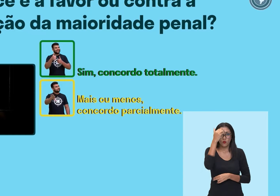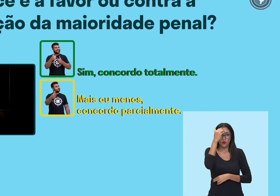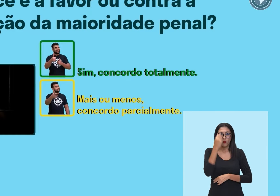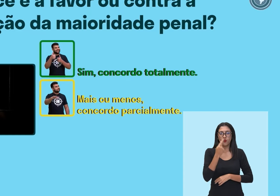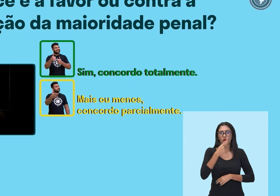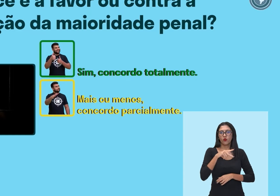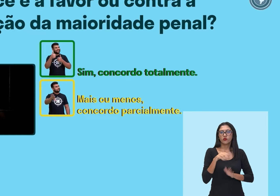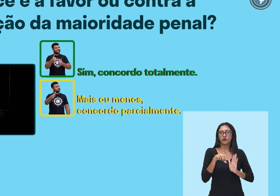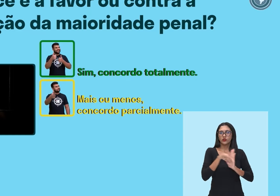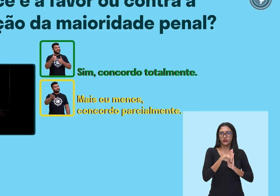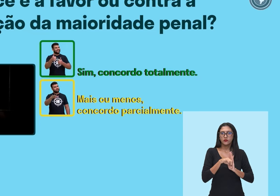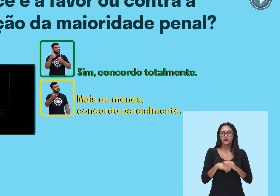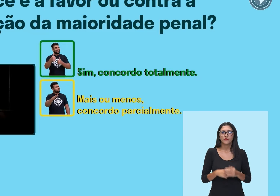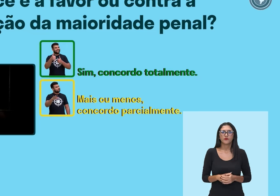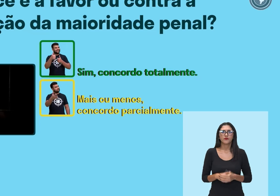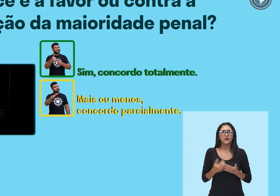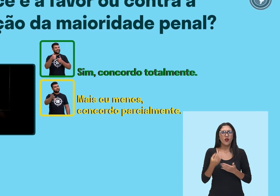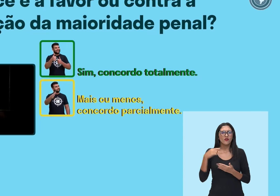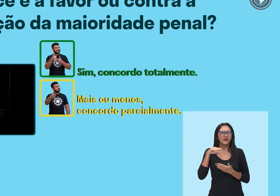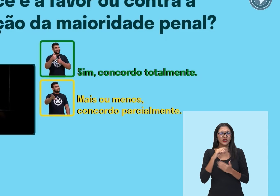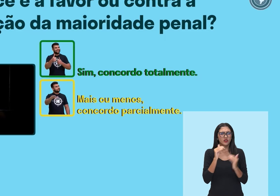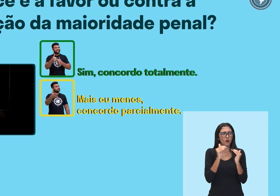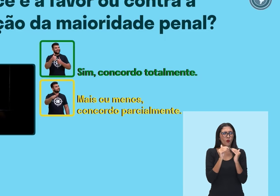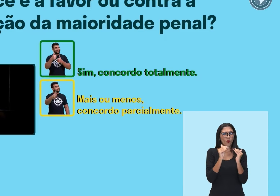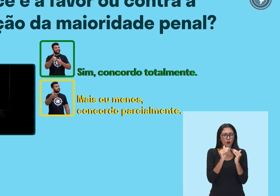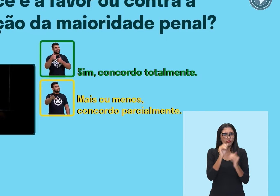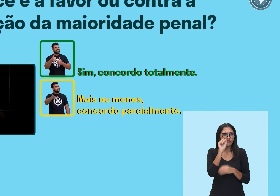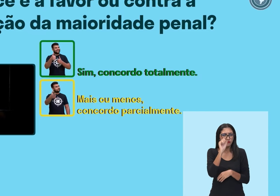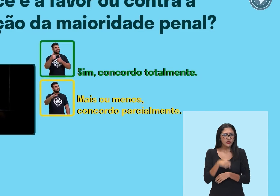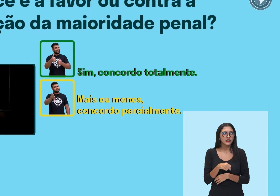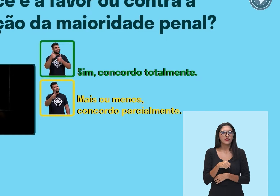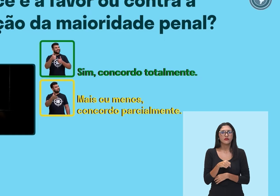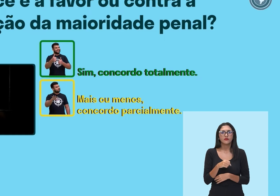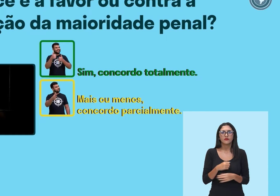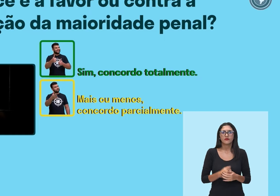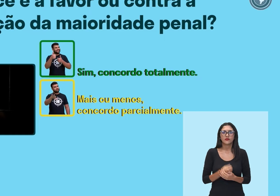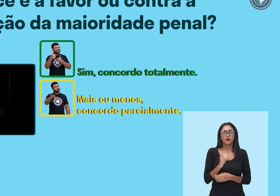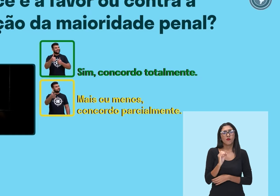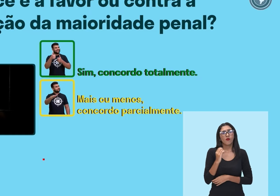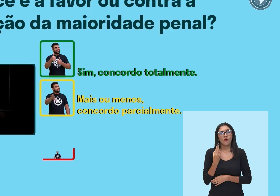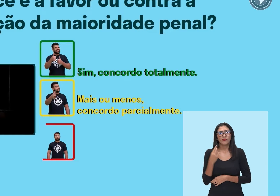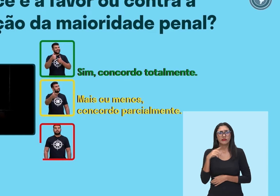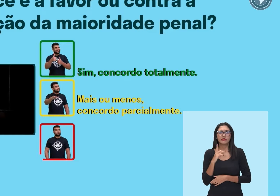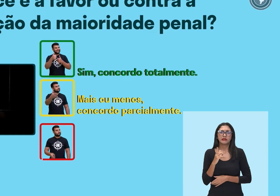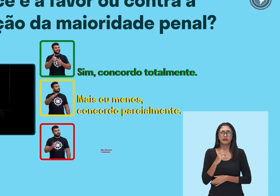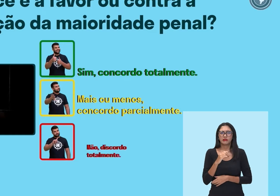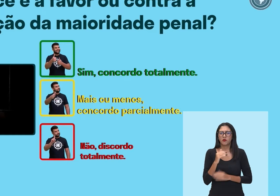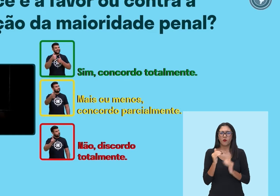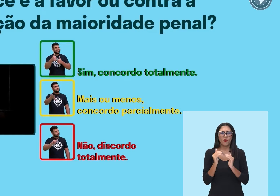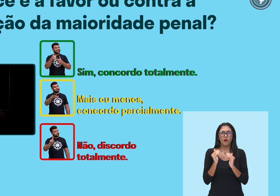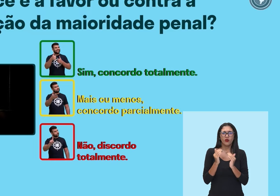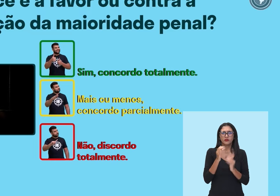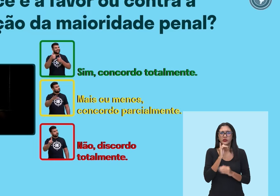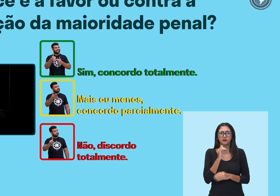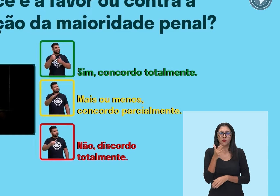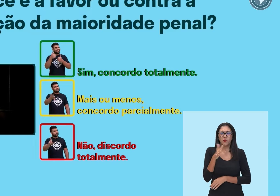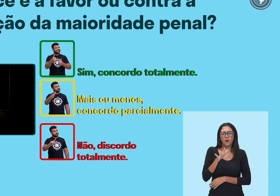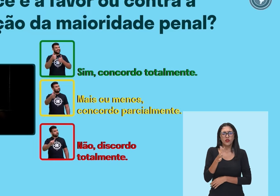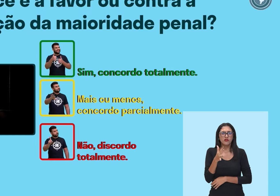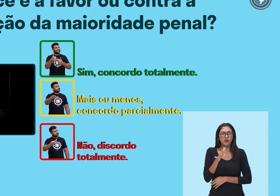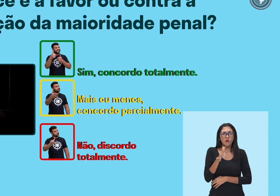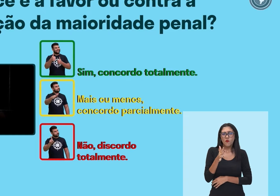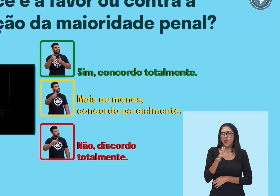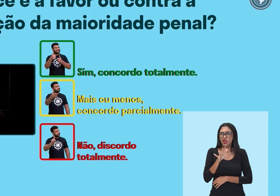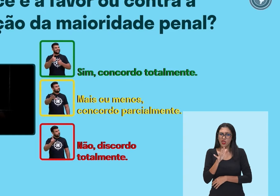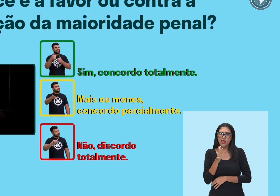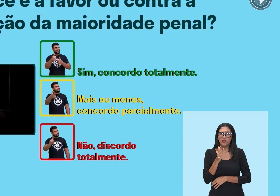sim, você concorda totalmente com essa redução. De repente, você pode dizer que não, mais ou menos, concordo parcialmente,